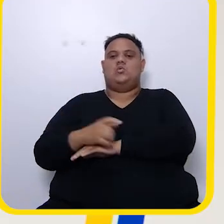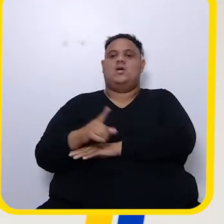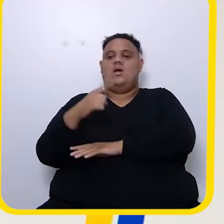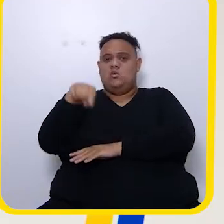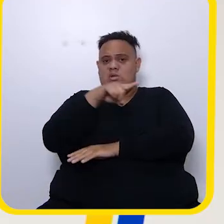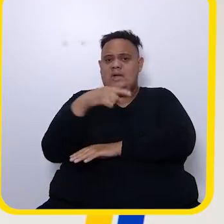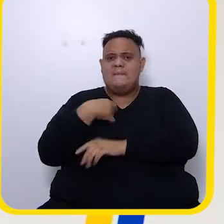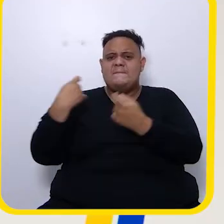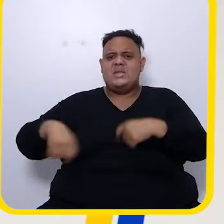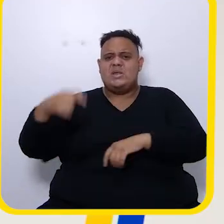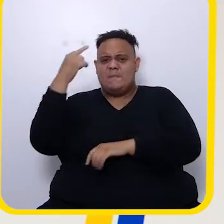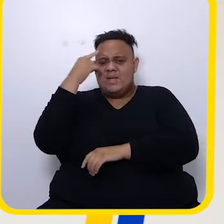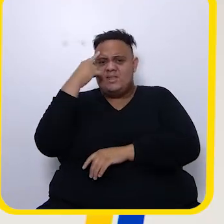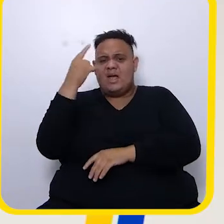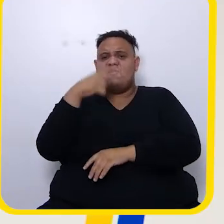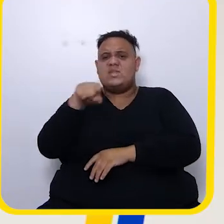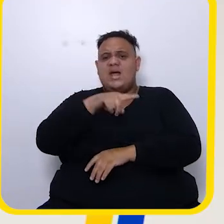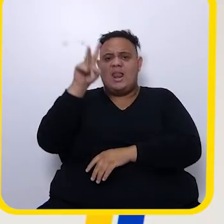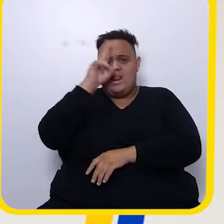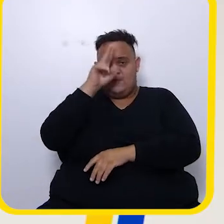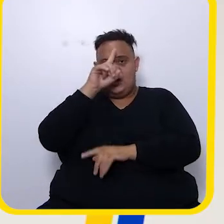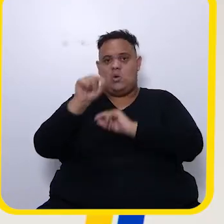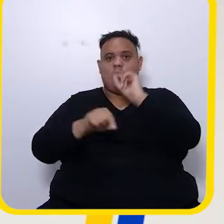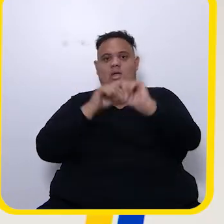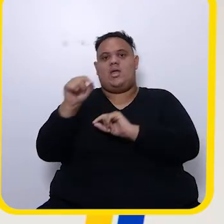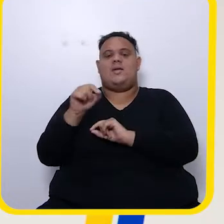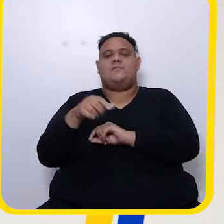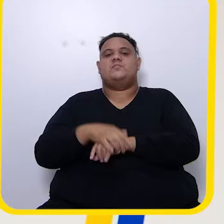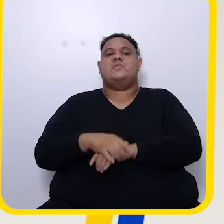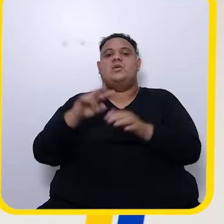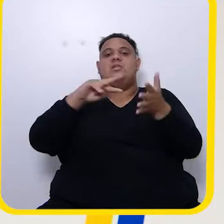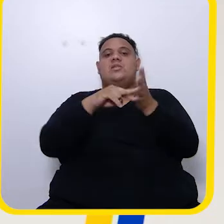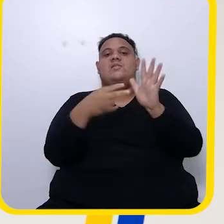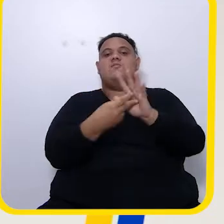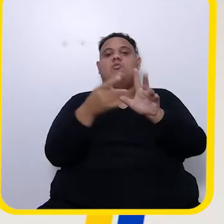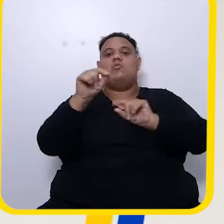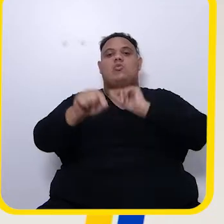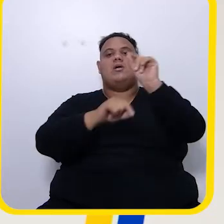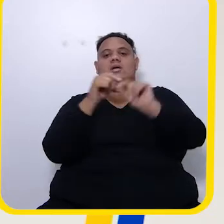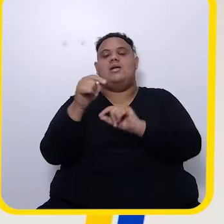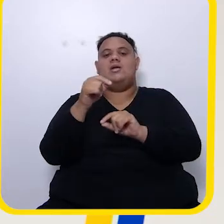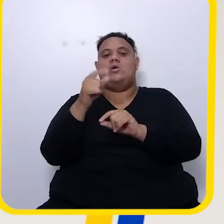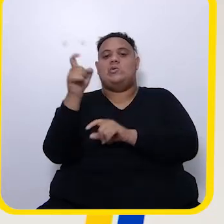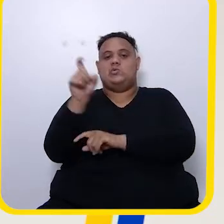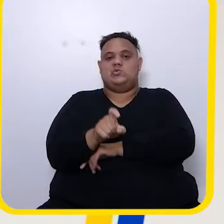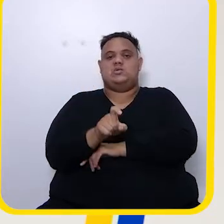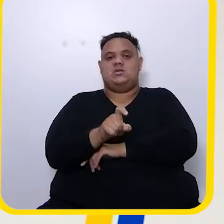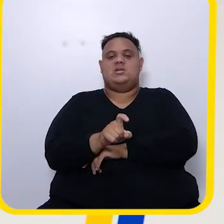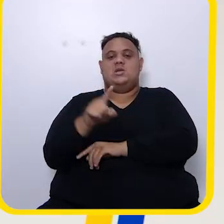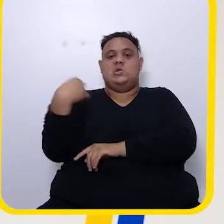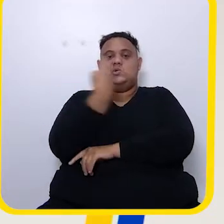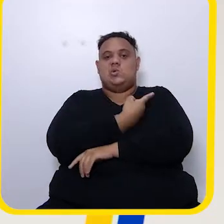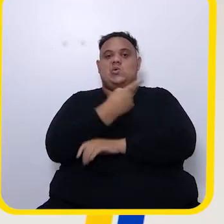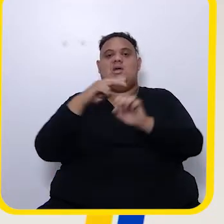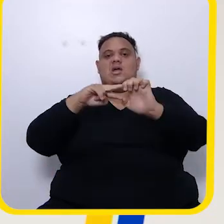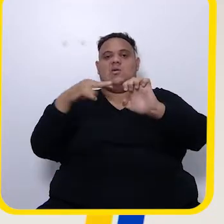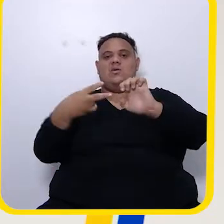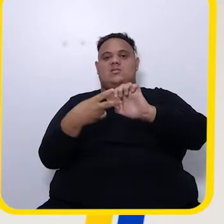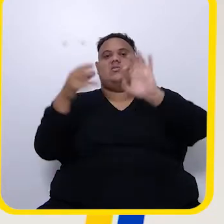tem que pensar, né? Tem que lembrar o que é que significa esse x na nossa